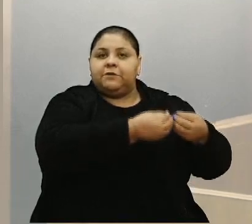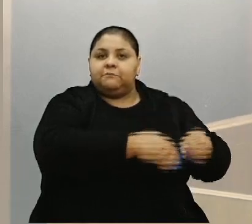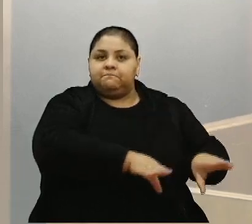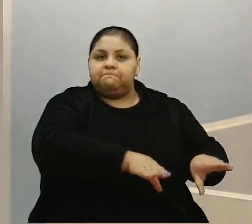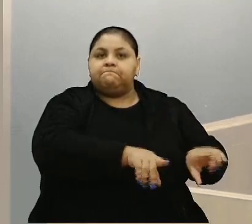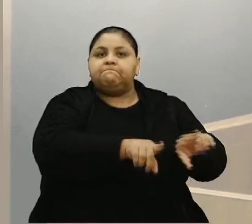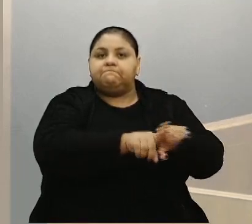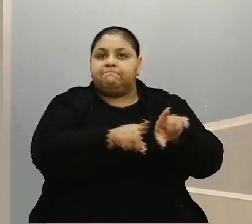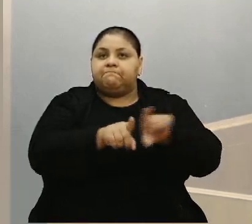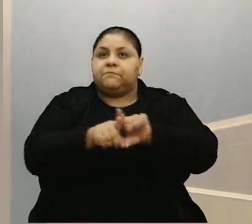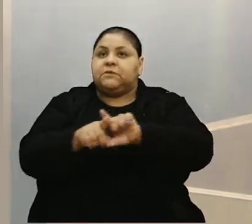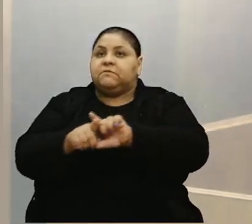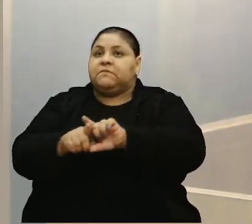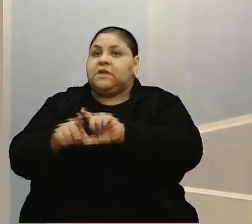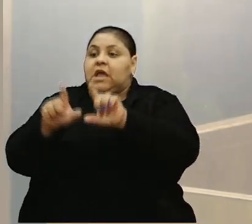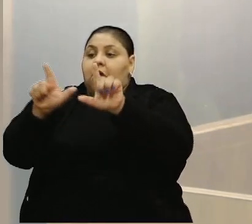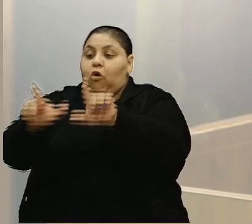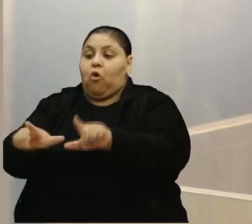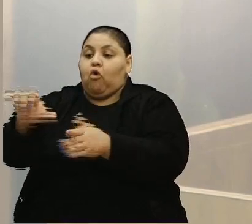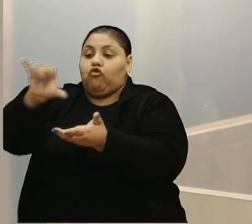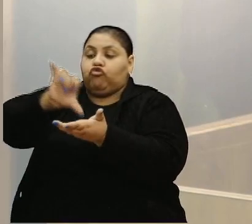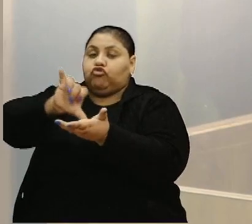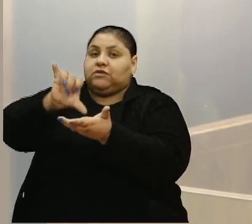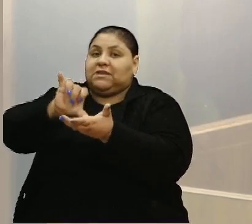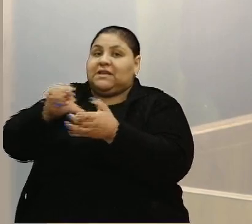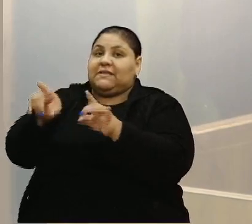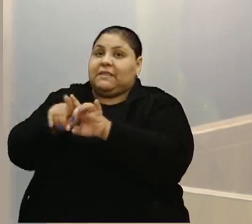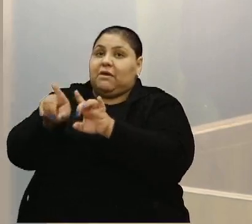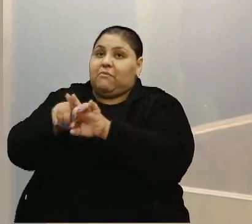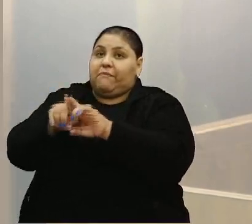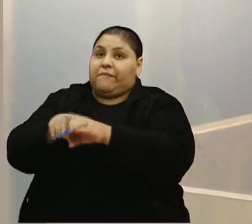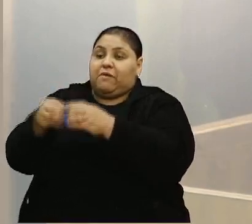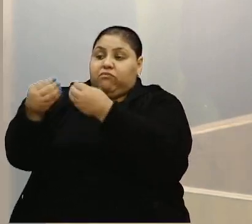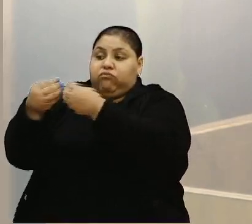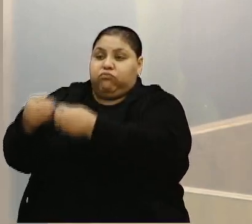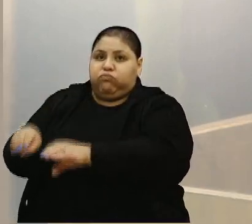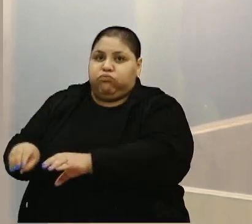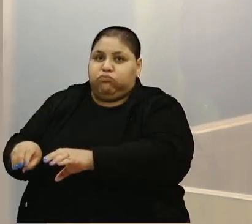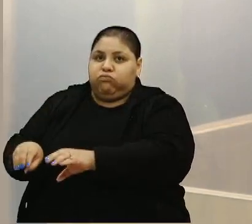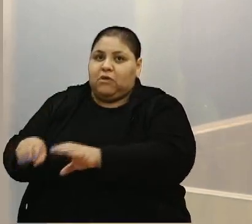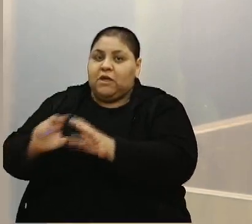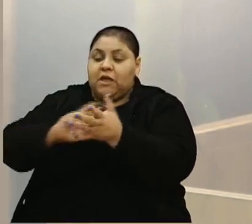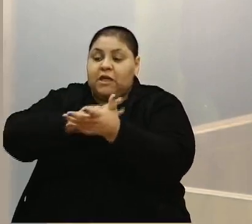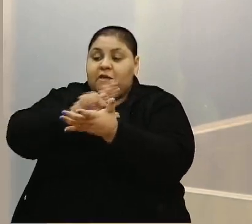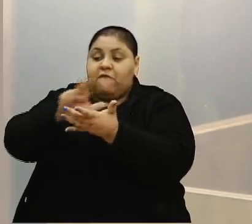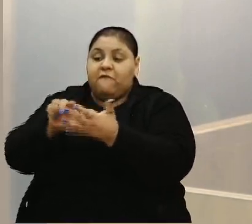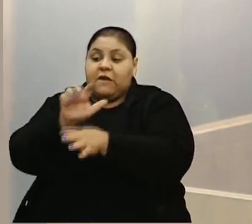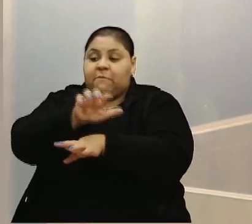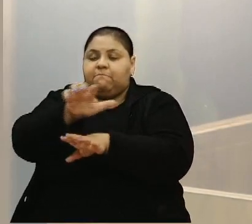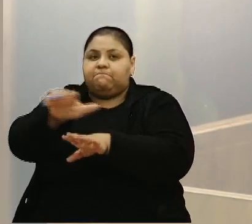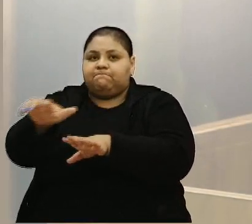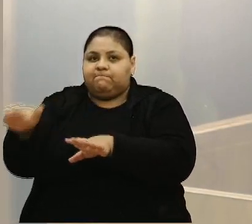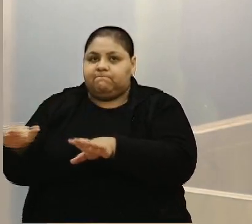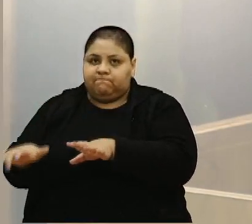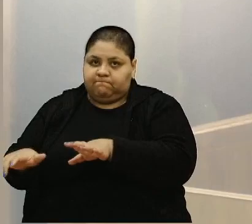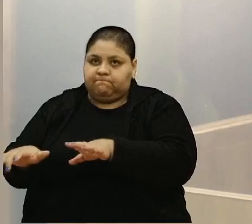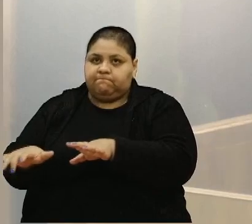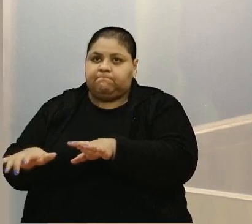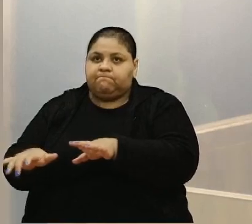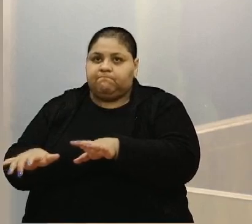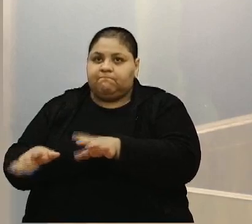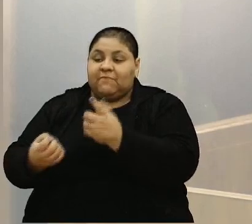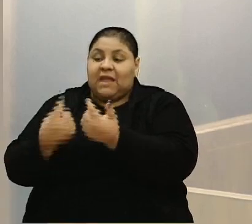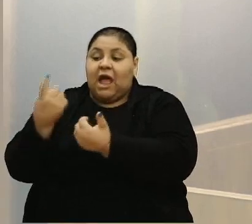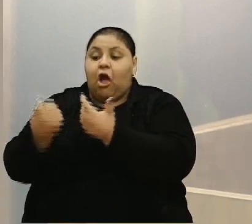foi atingida em diversos pontos, e é sobre esses pontos, na verdade, alguns desses pontos,